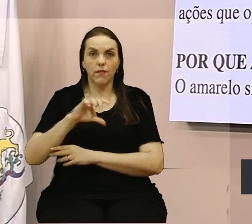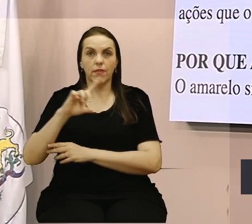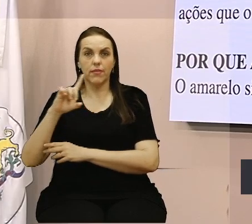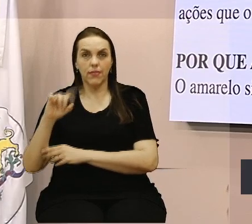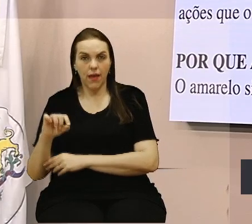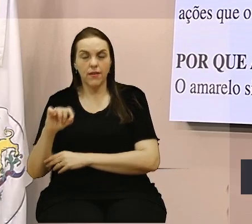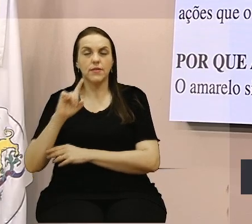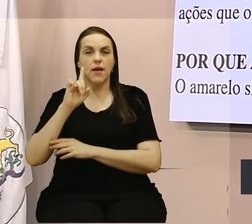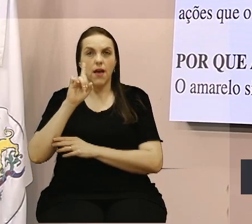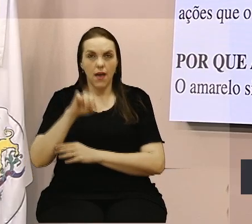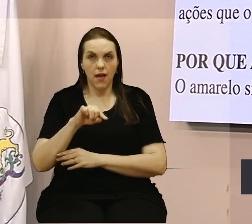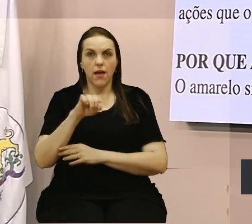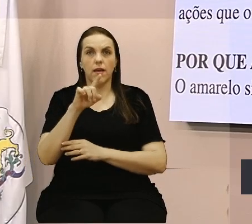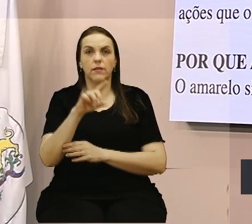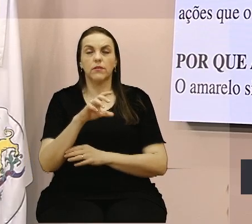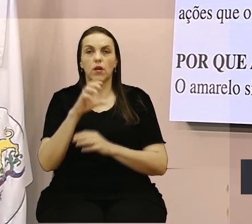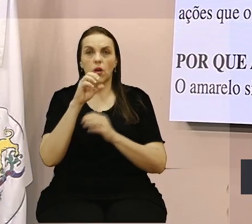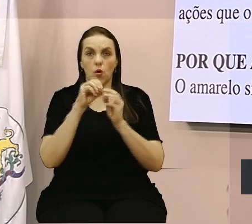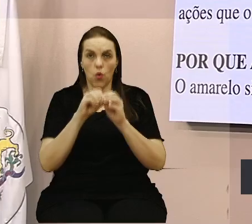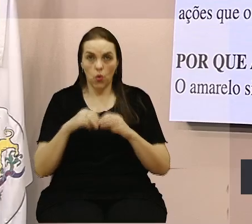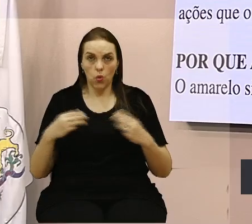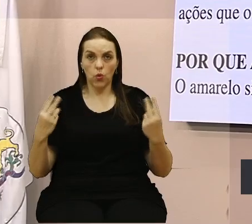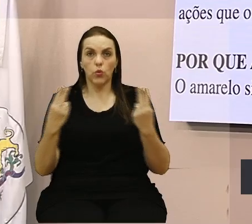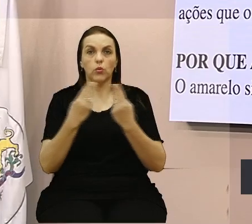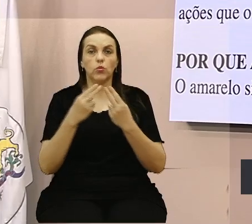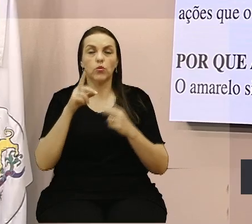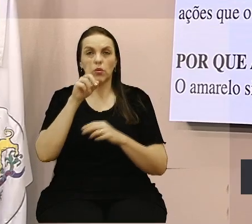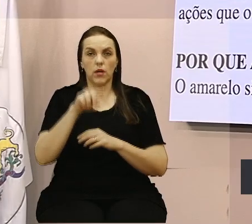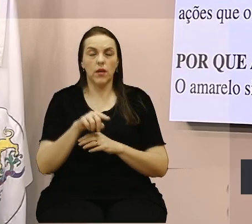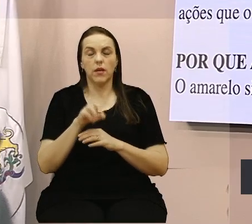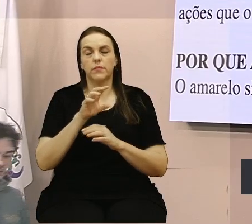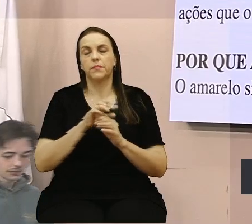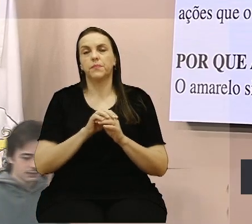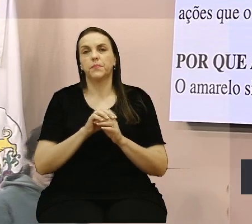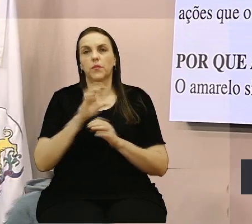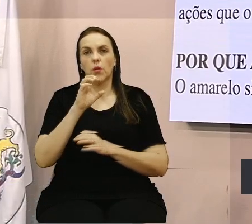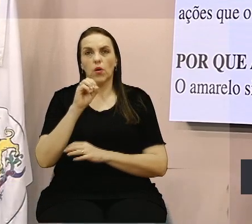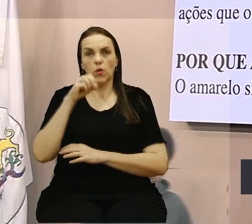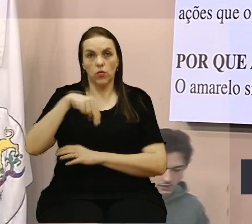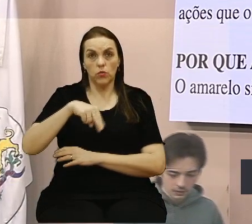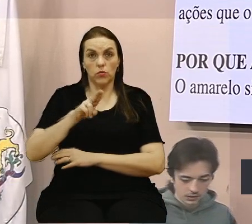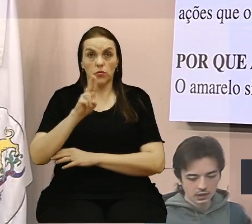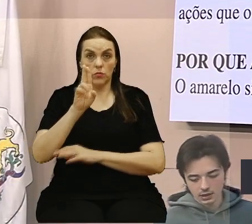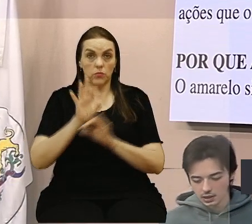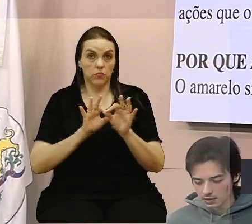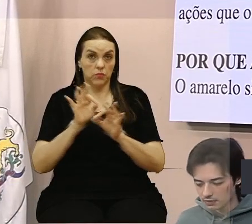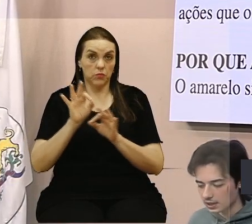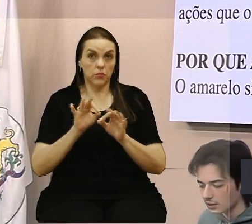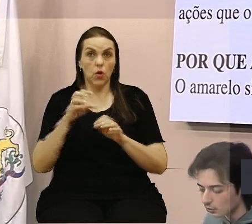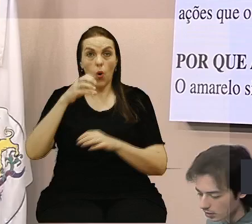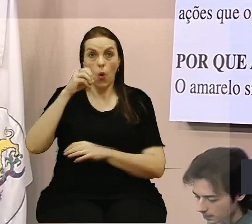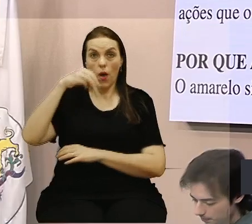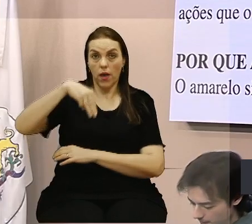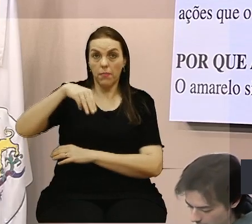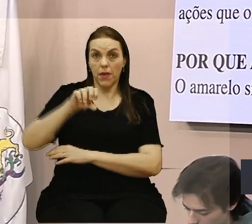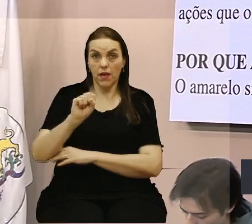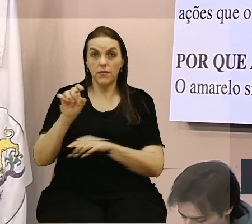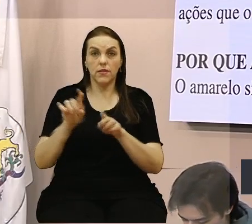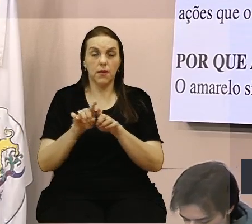através da ONU, através da Organização Mundial da Saúde, né, que tinha que ser feito alguma coisa em prol do